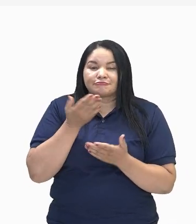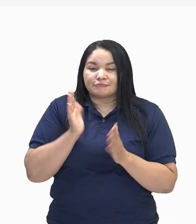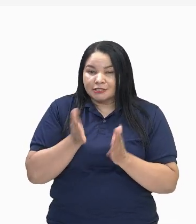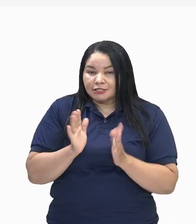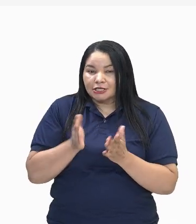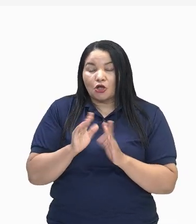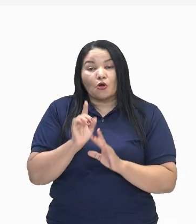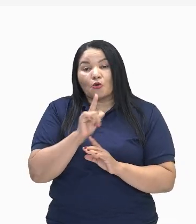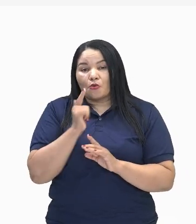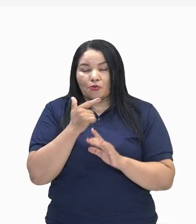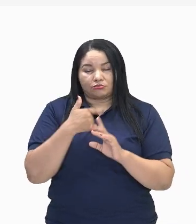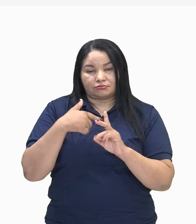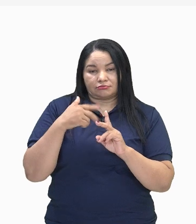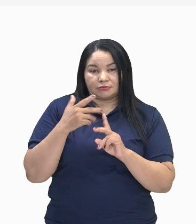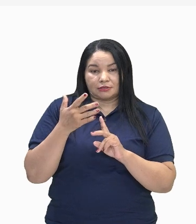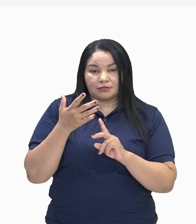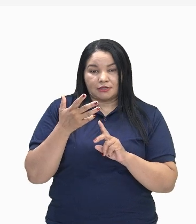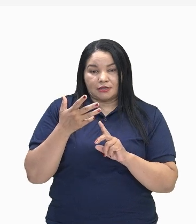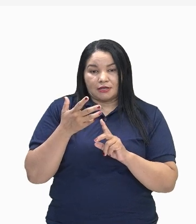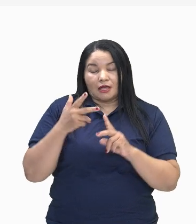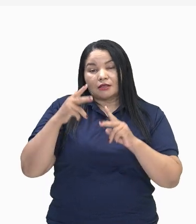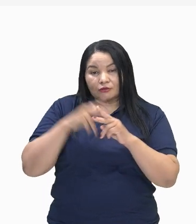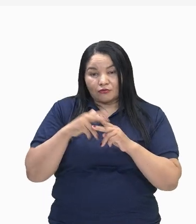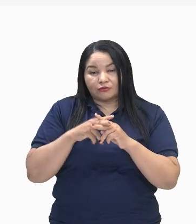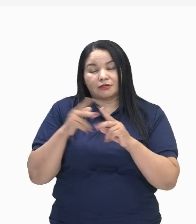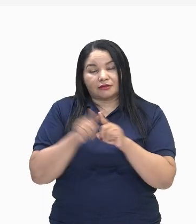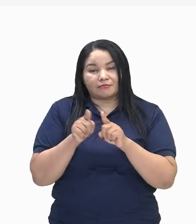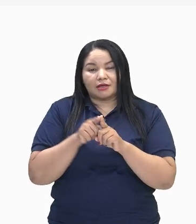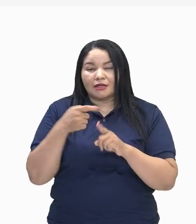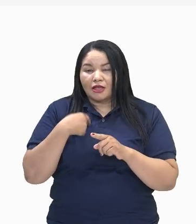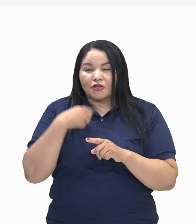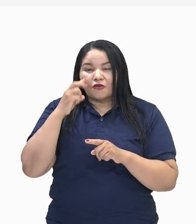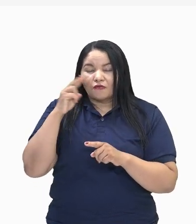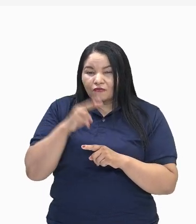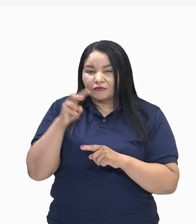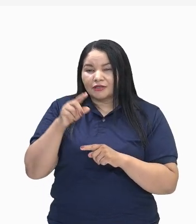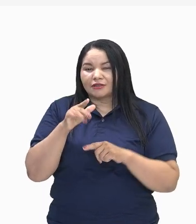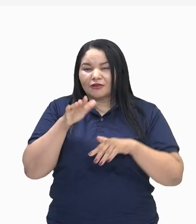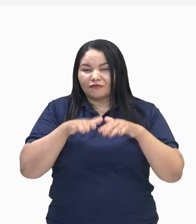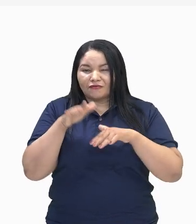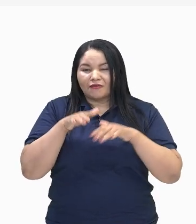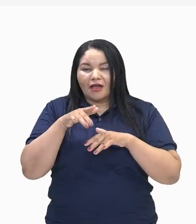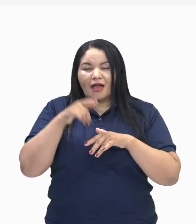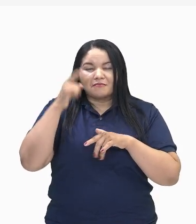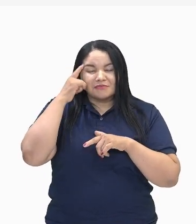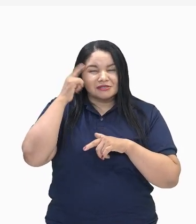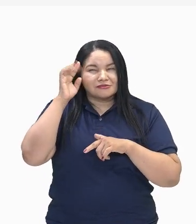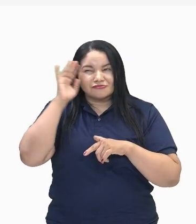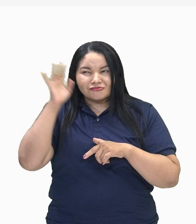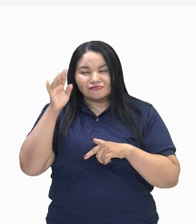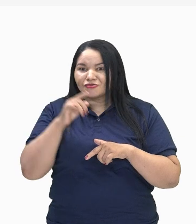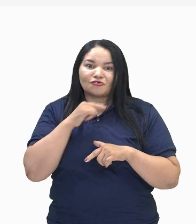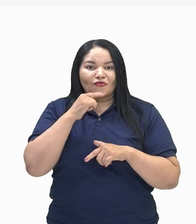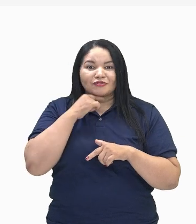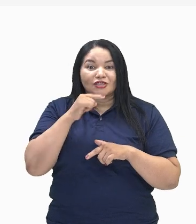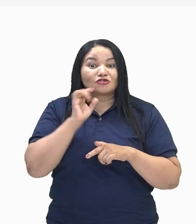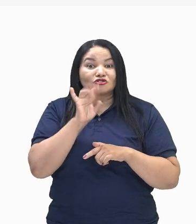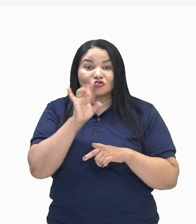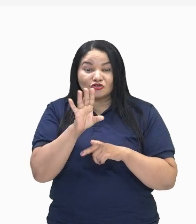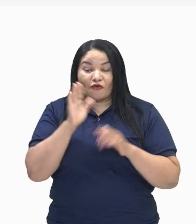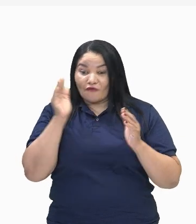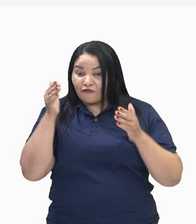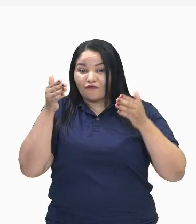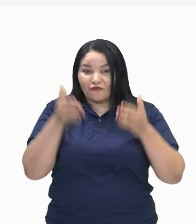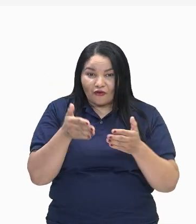arte marcial e qual a impressão que eu tive é que a gente não consegue pensar em nada a não ser estar focada ali